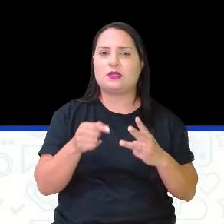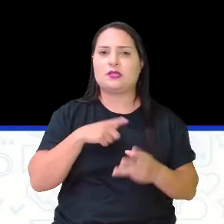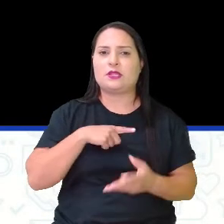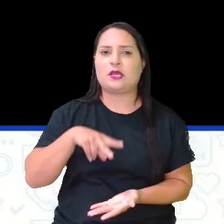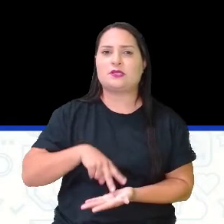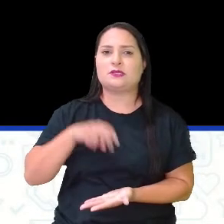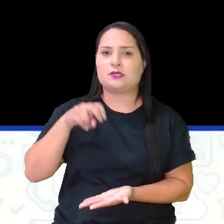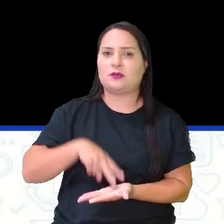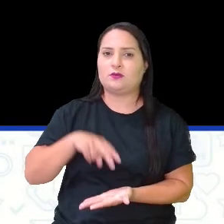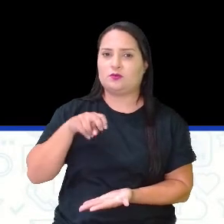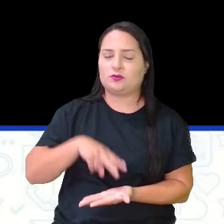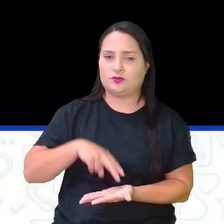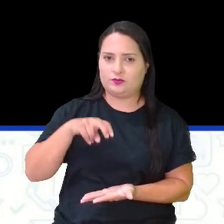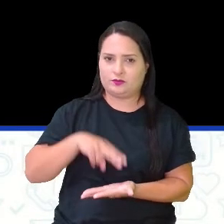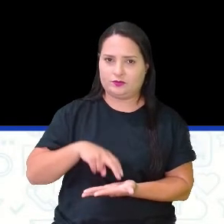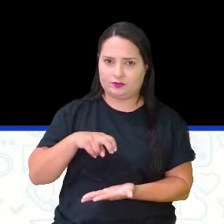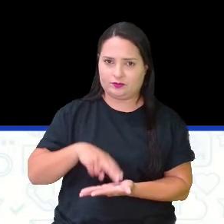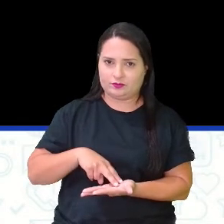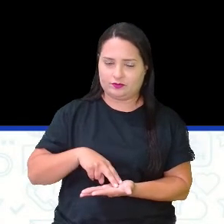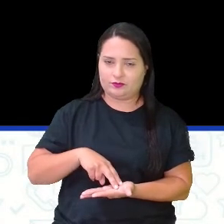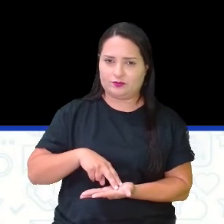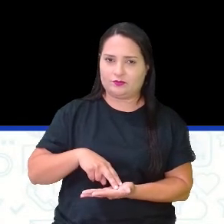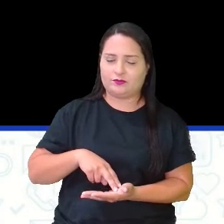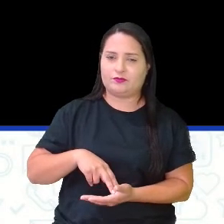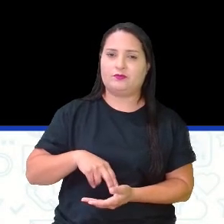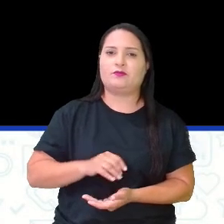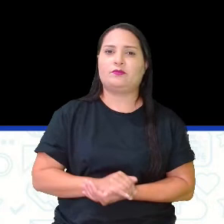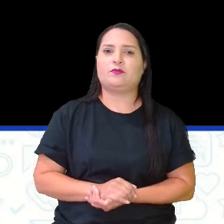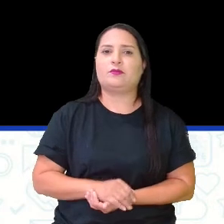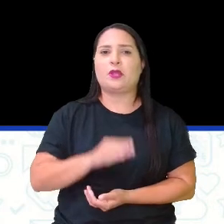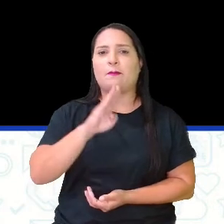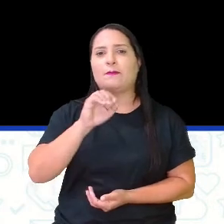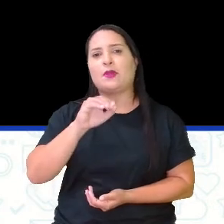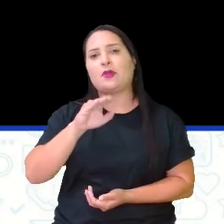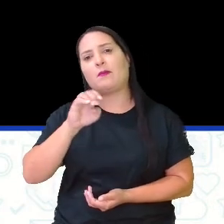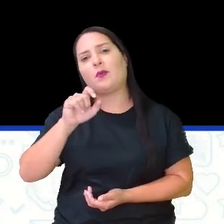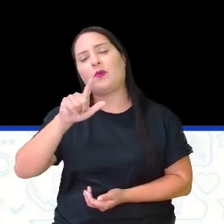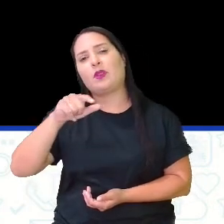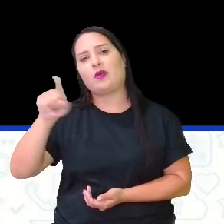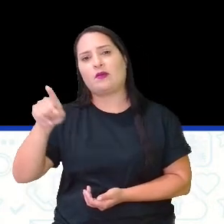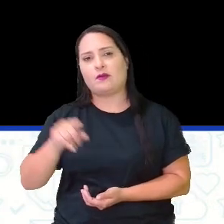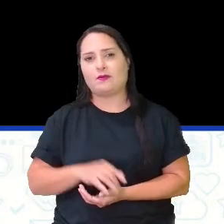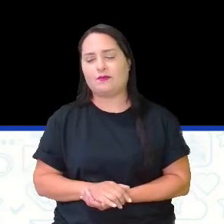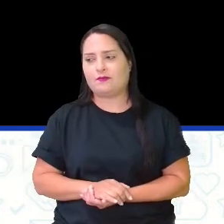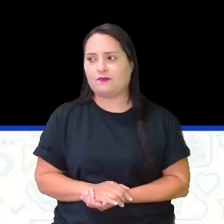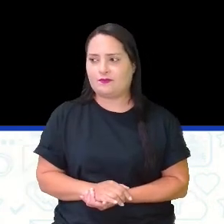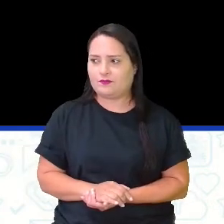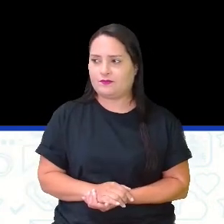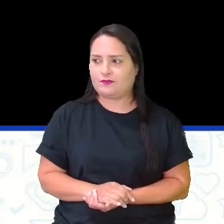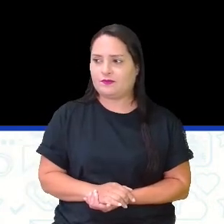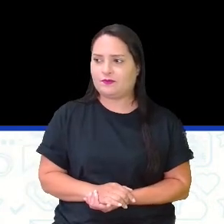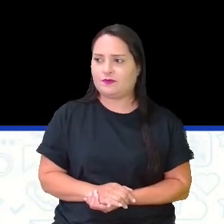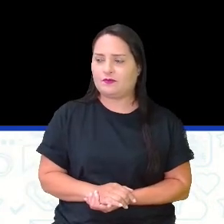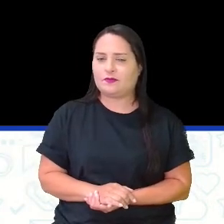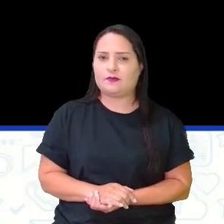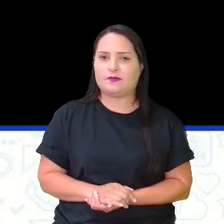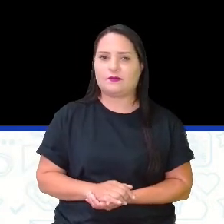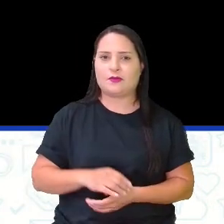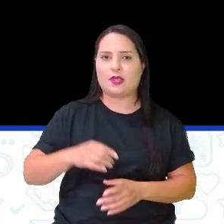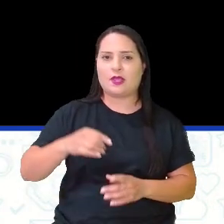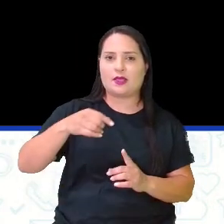saltos com o bambolê. Então, ó, eu vou posicionar aqui 2 bambolês,